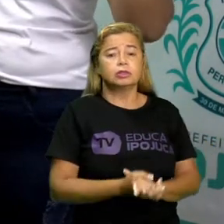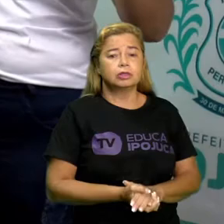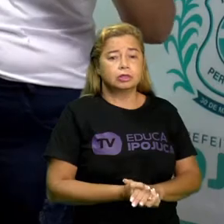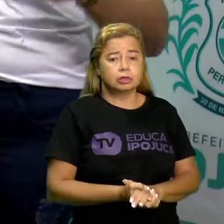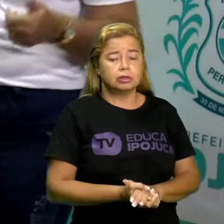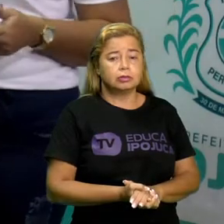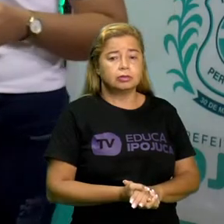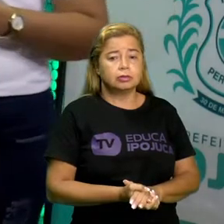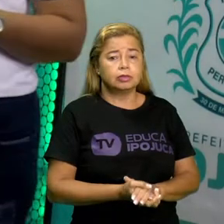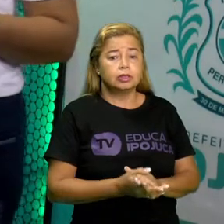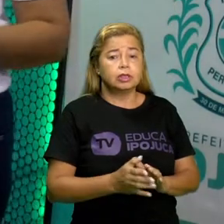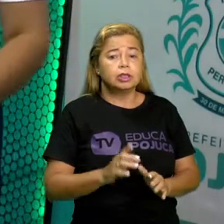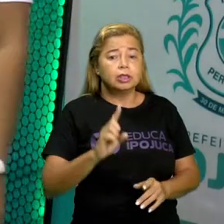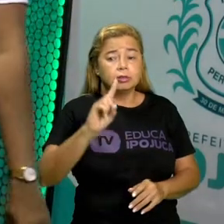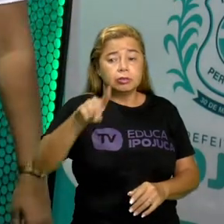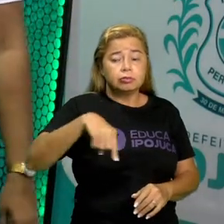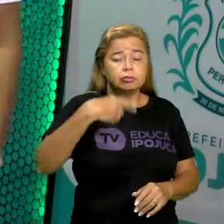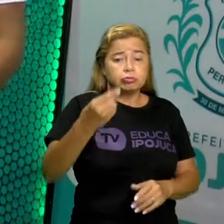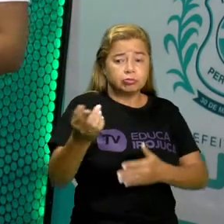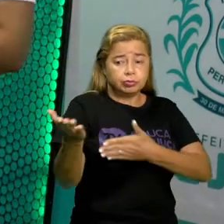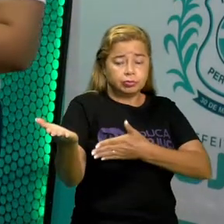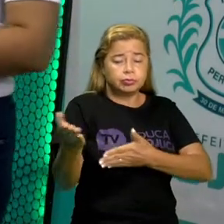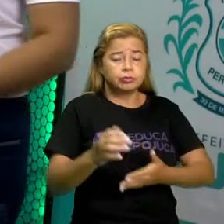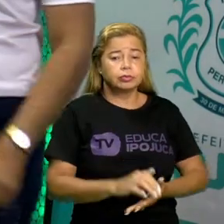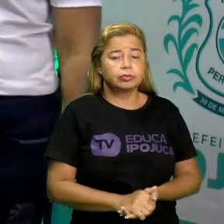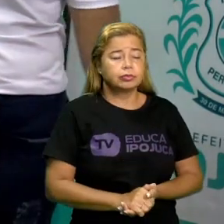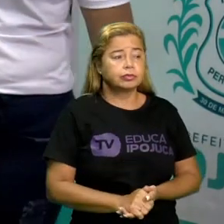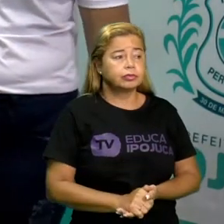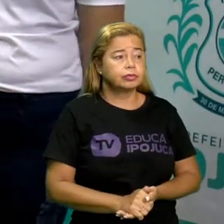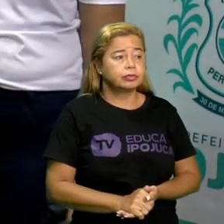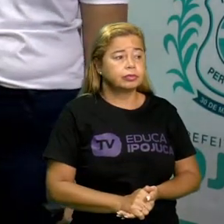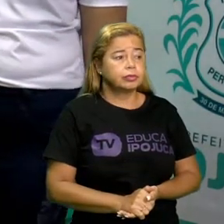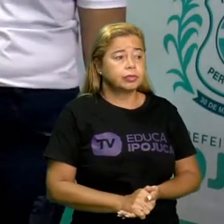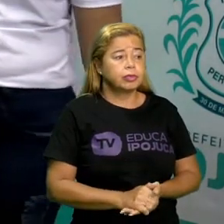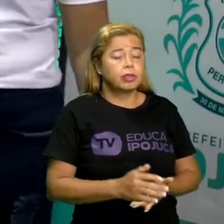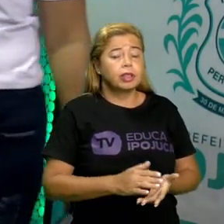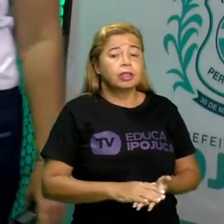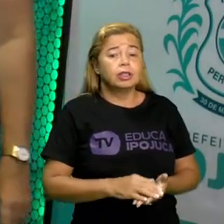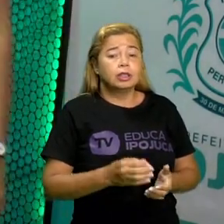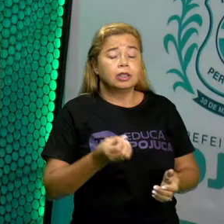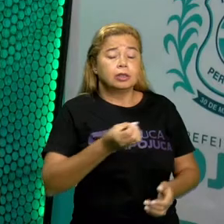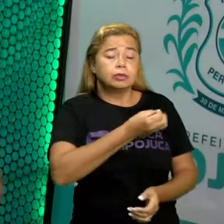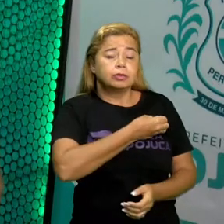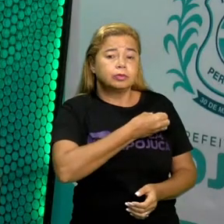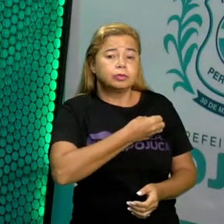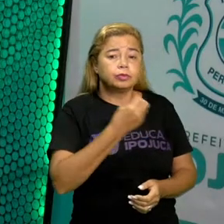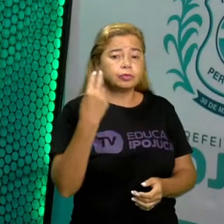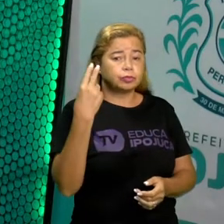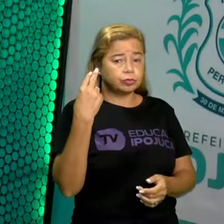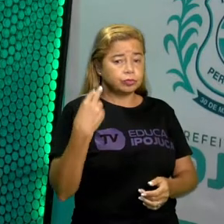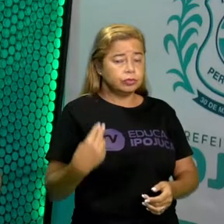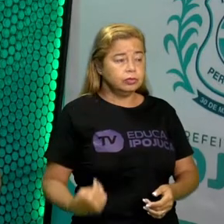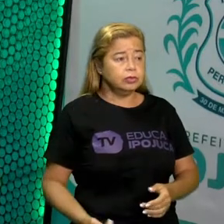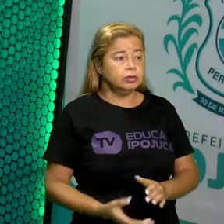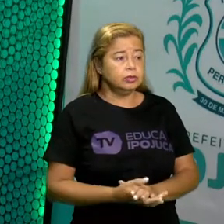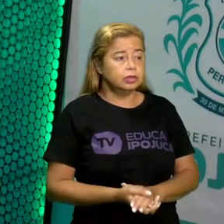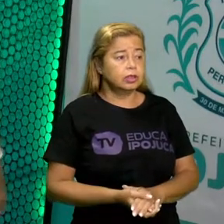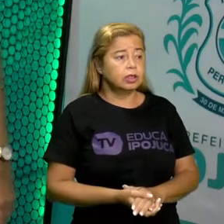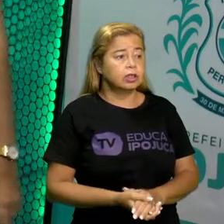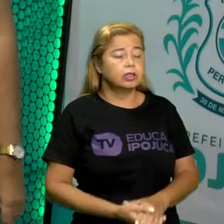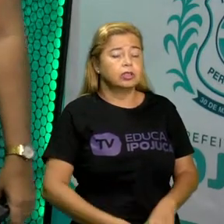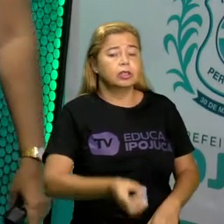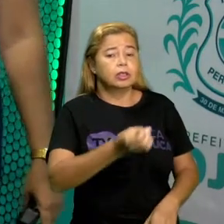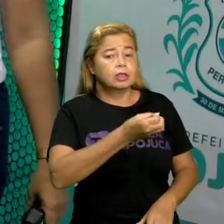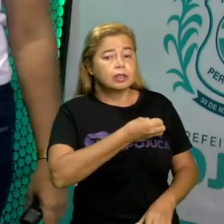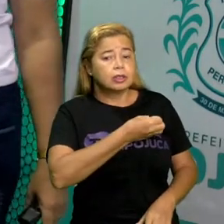ver o próximo slide. Pessoal, números naturais. A gente tem 0,